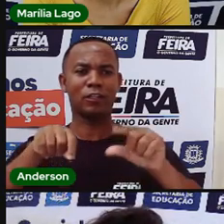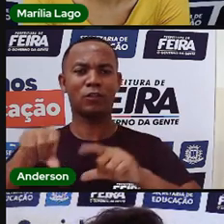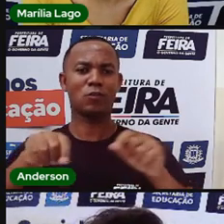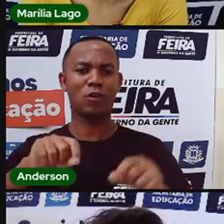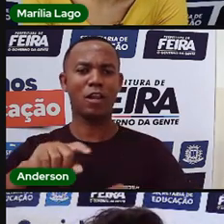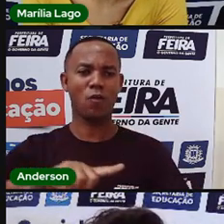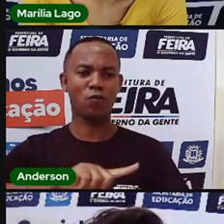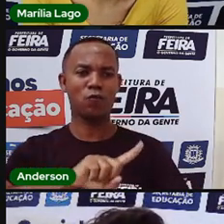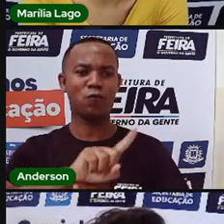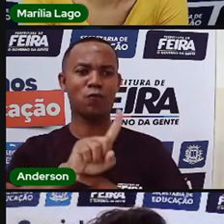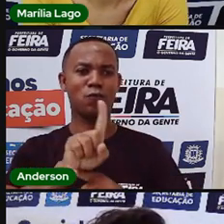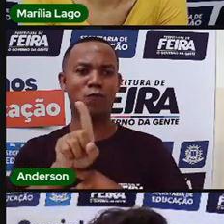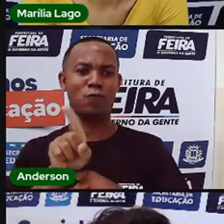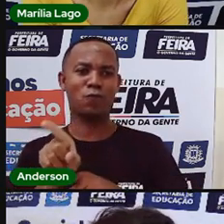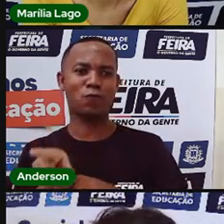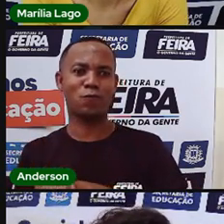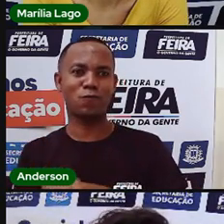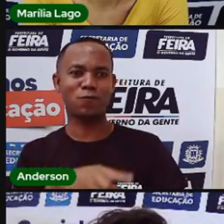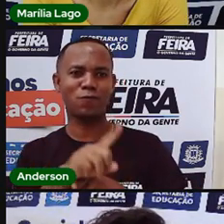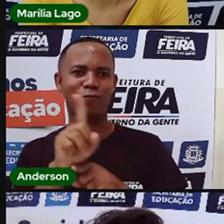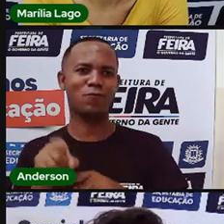né? Algumas perguntas que a gente já